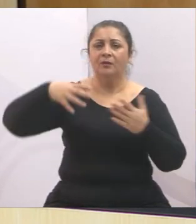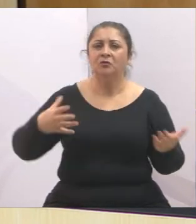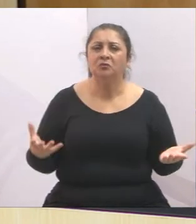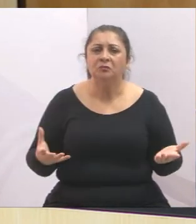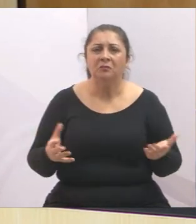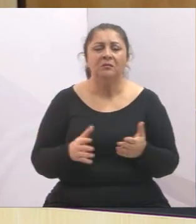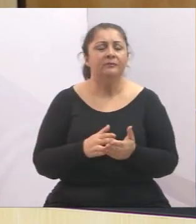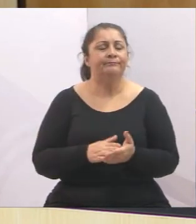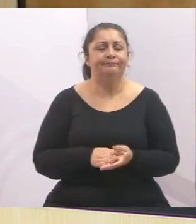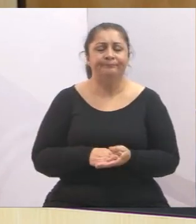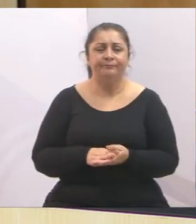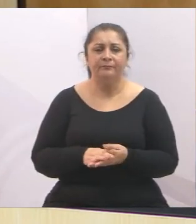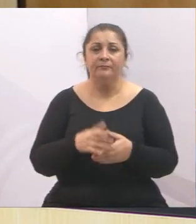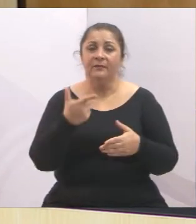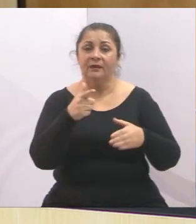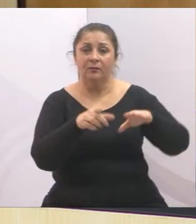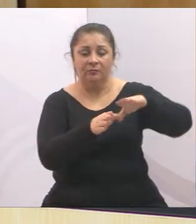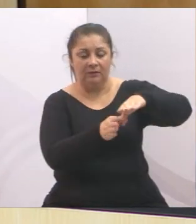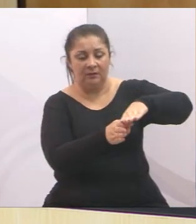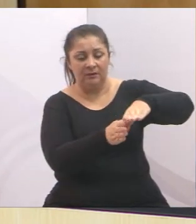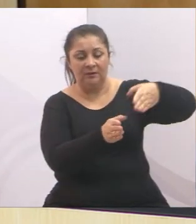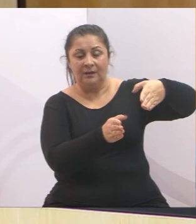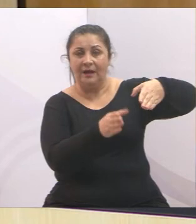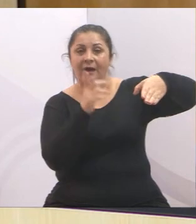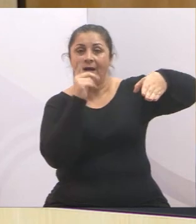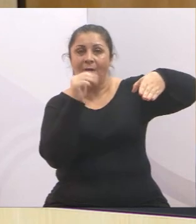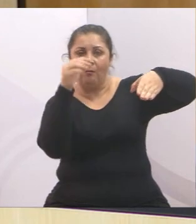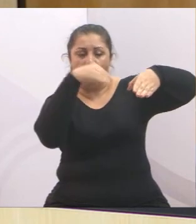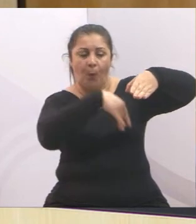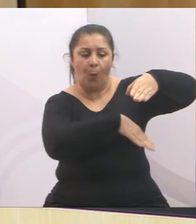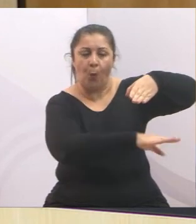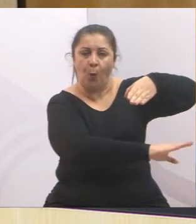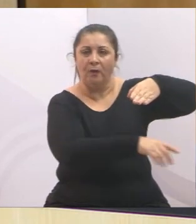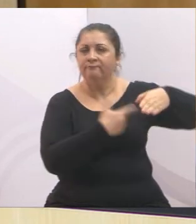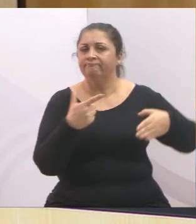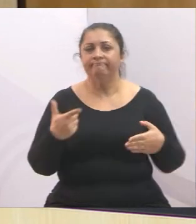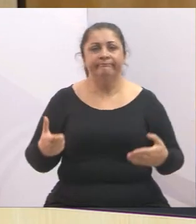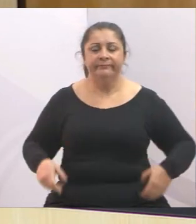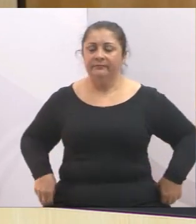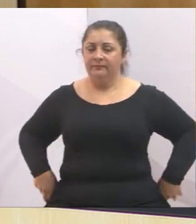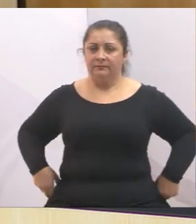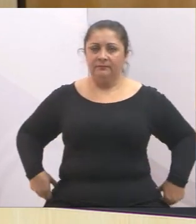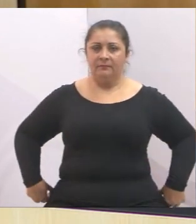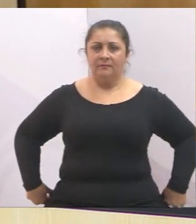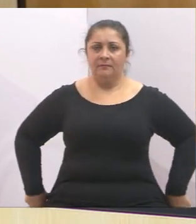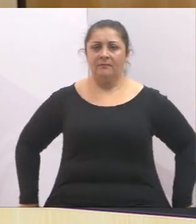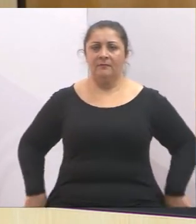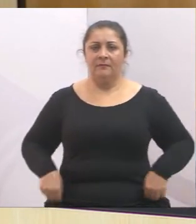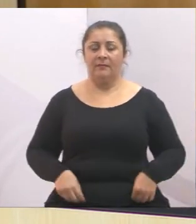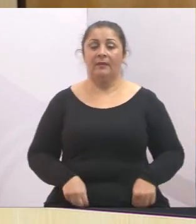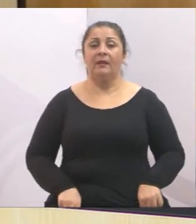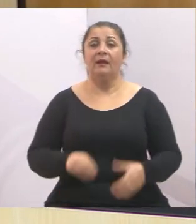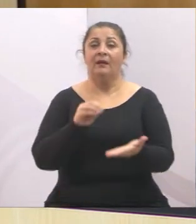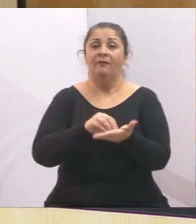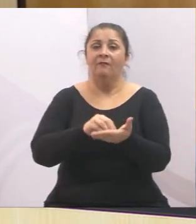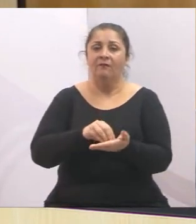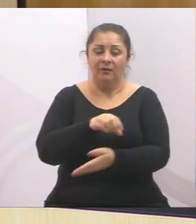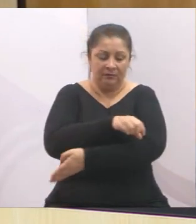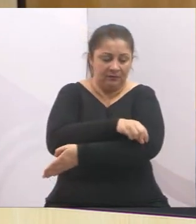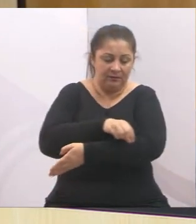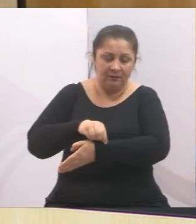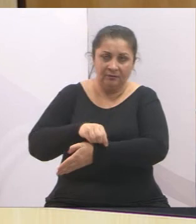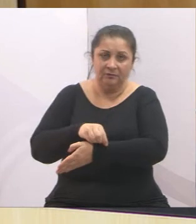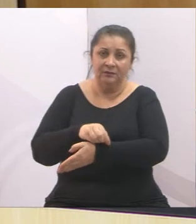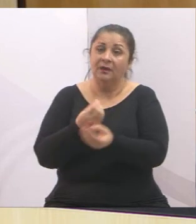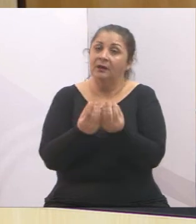alçapão ou outro que deve ter o parecer técnico de engenharia para sanar a reclamação. Falta de calçamento ou grama